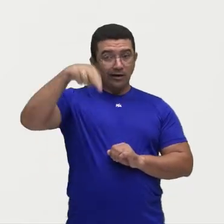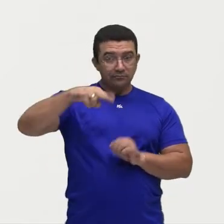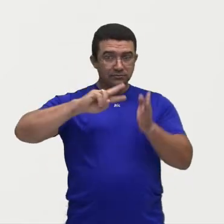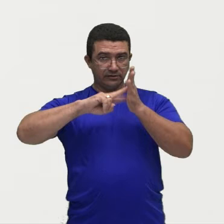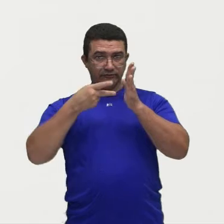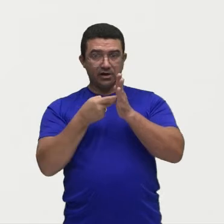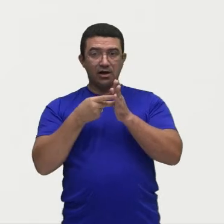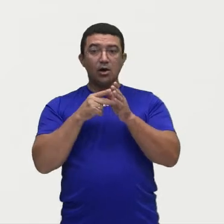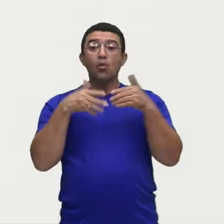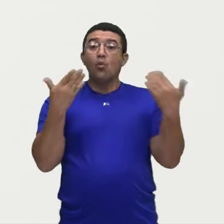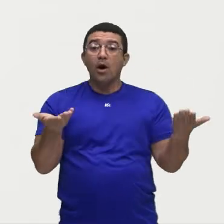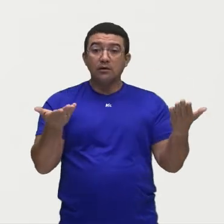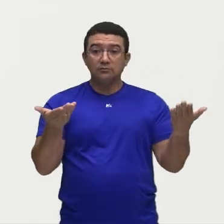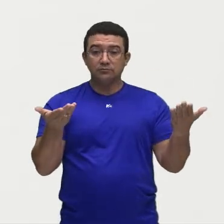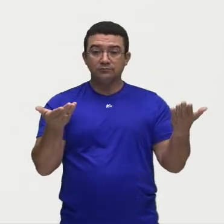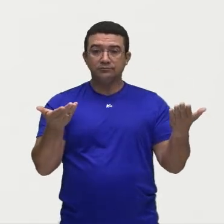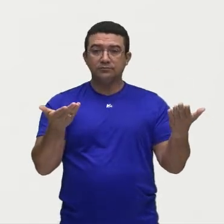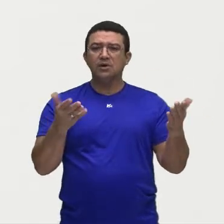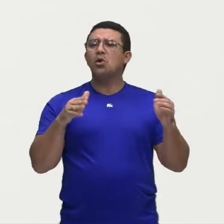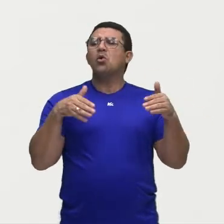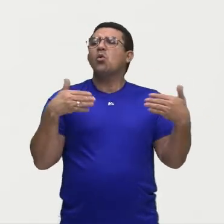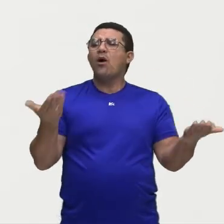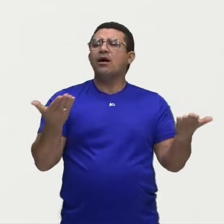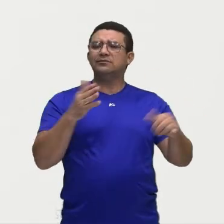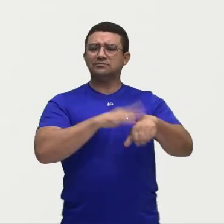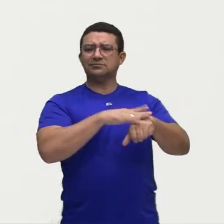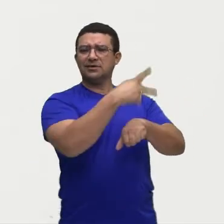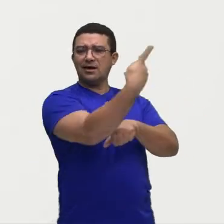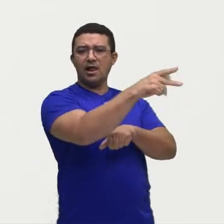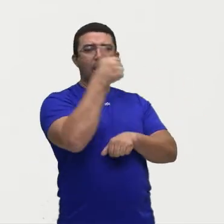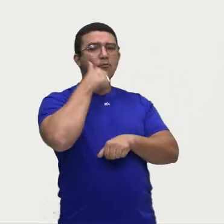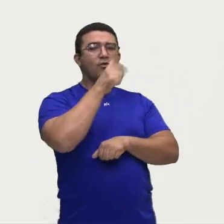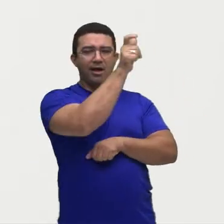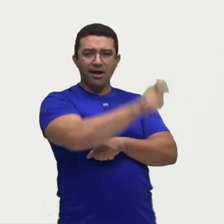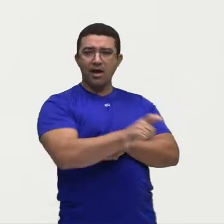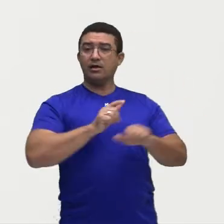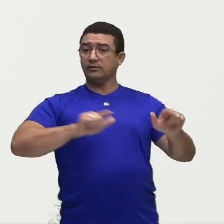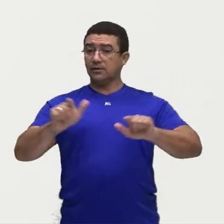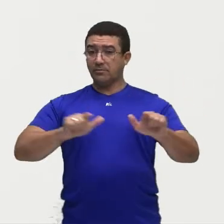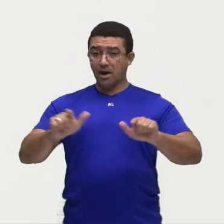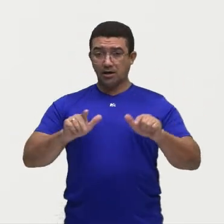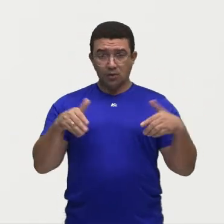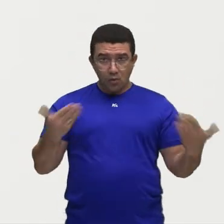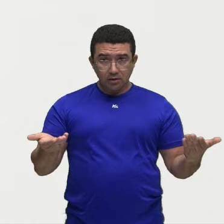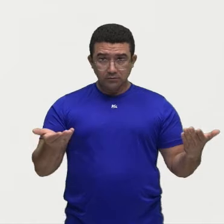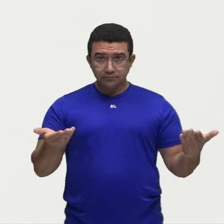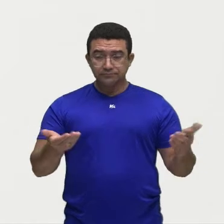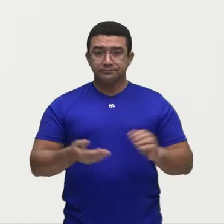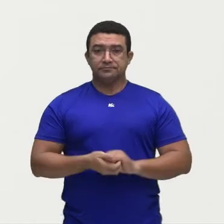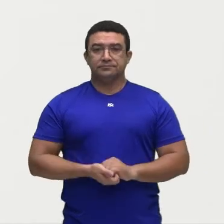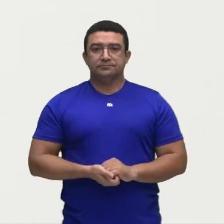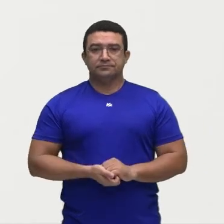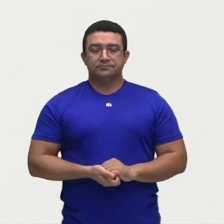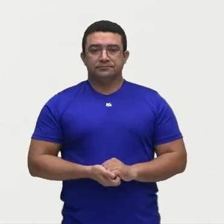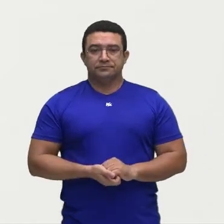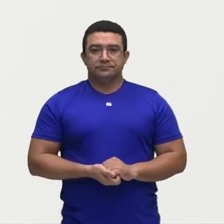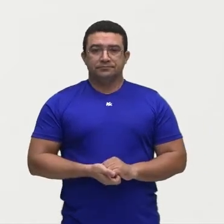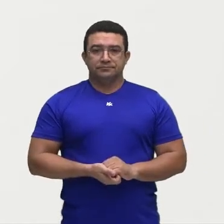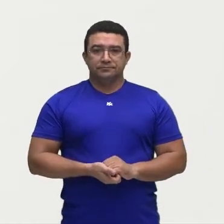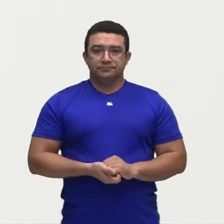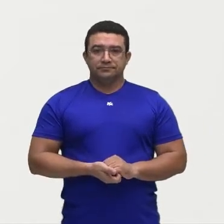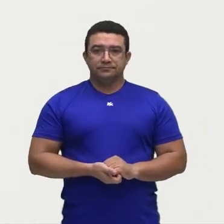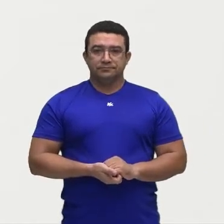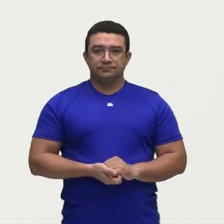work? Quando que ela trabalha? Vamos ver agora uma data, um dia, especificamente no tempo, né? A resposta?